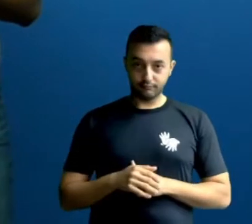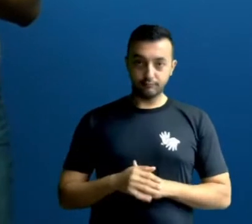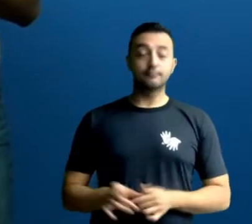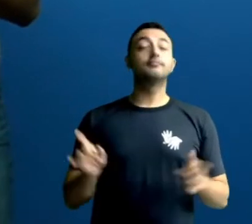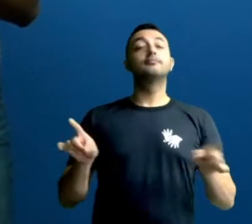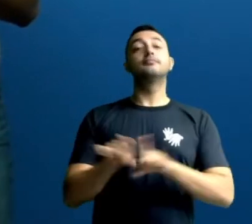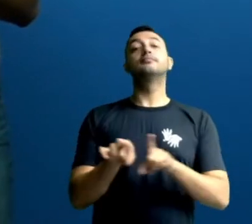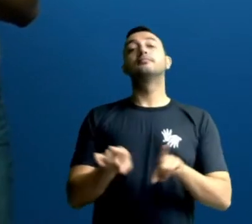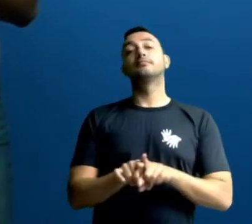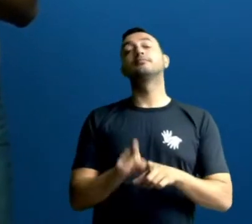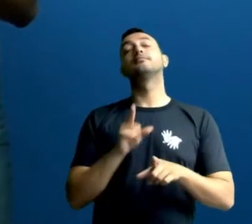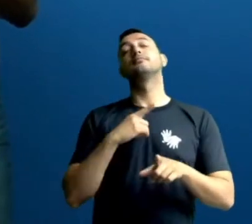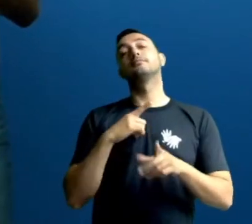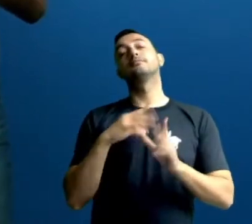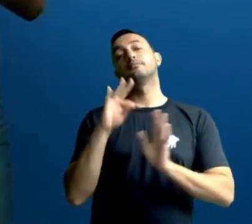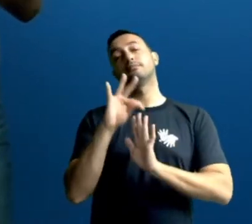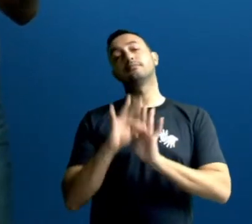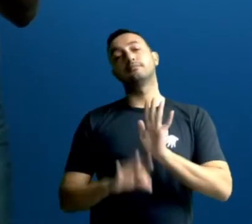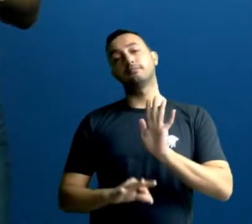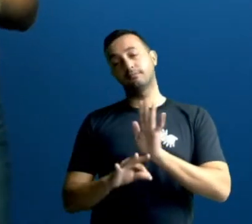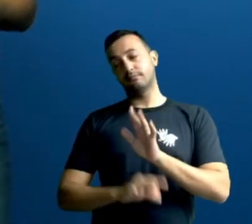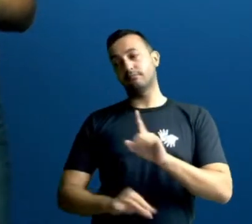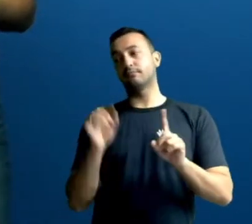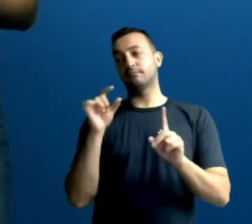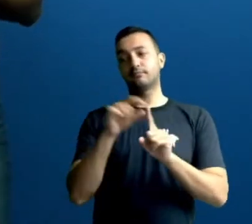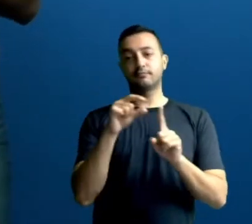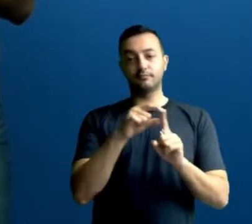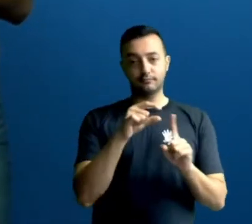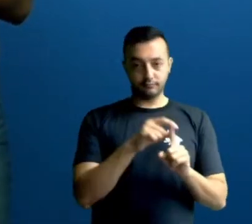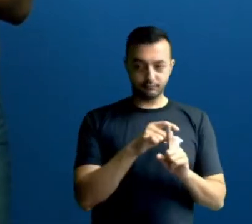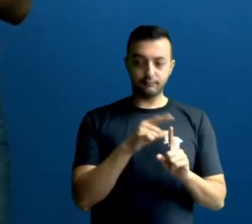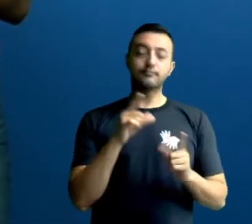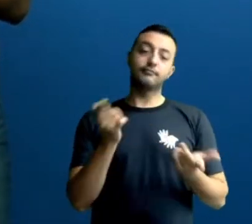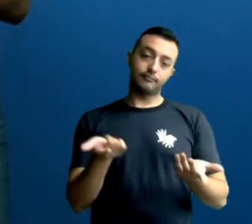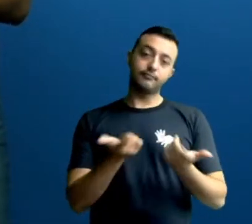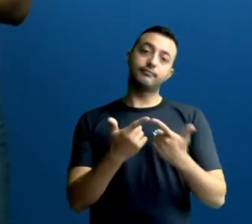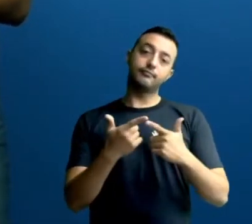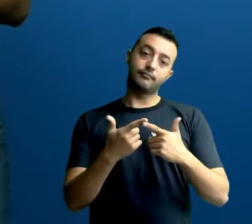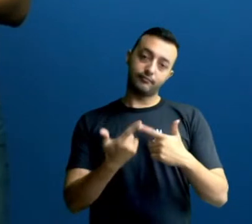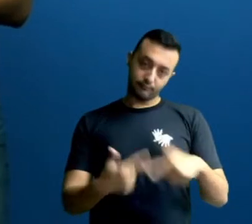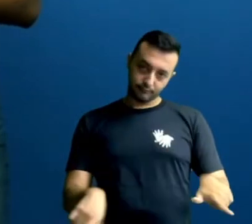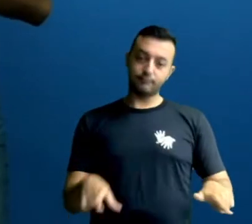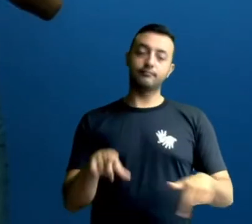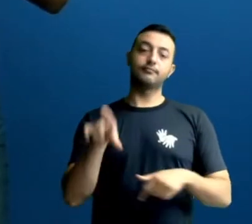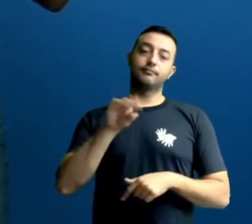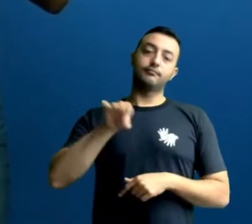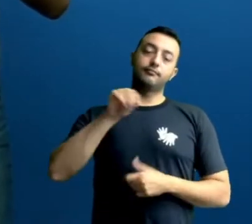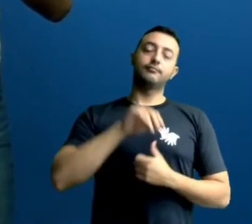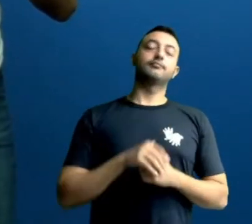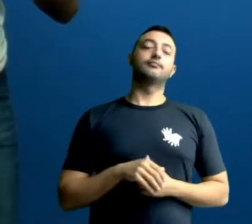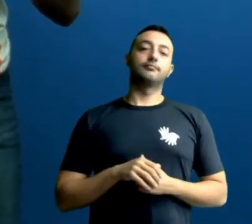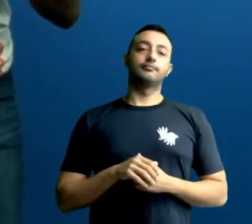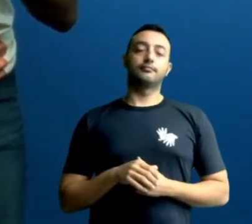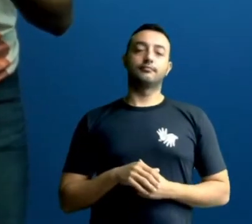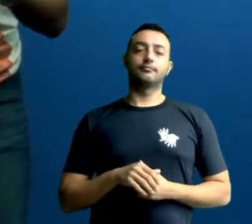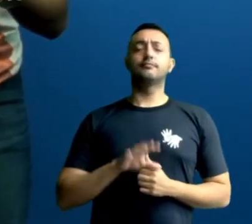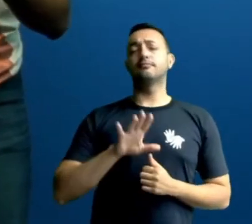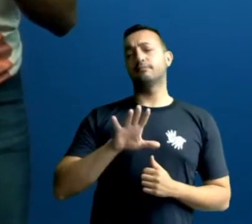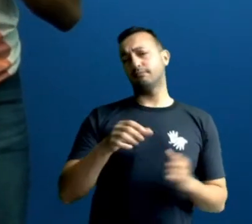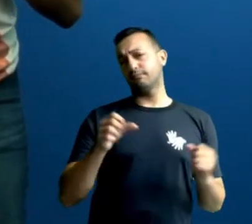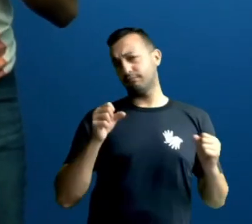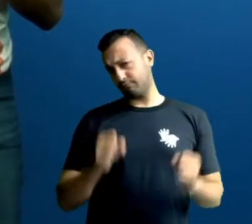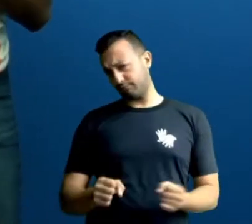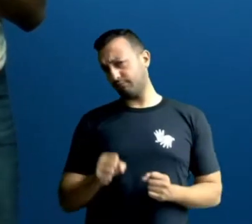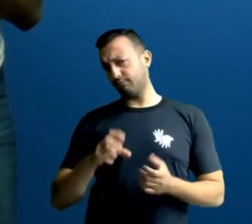a gente tem aquele tipo de texto que possui palavras, que é a linguagem verbal. A gente consegue